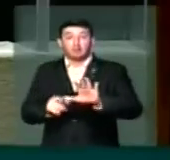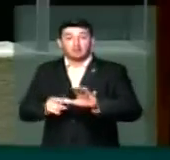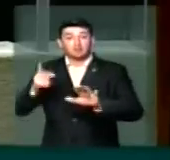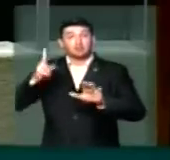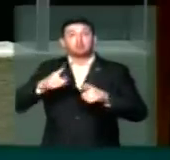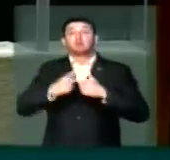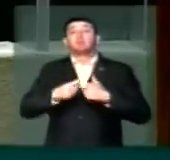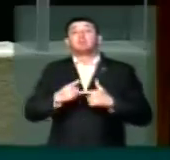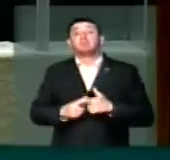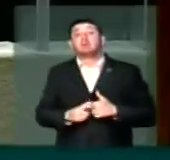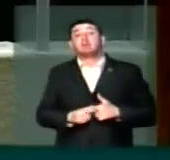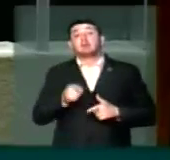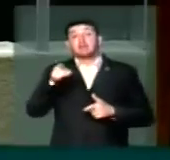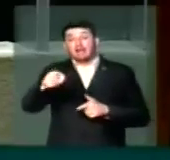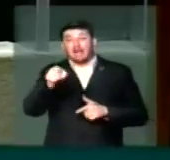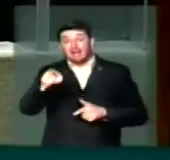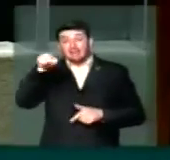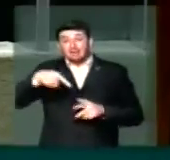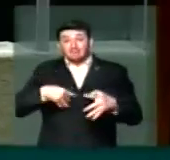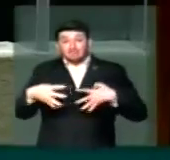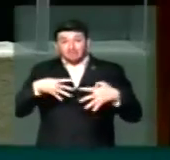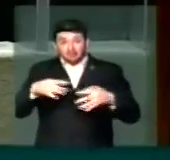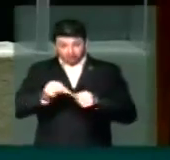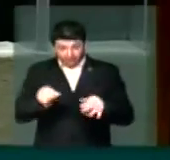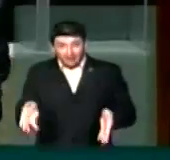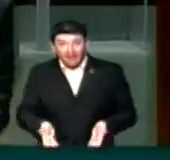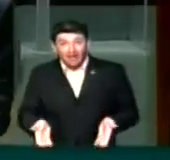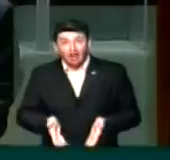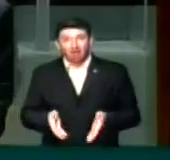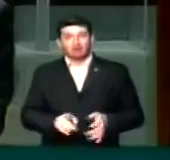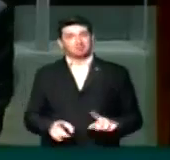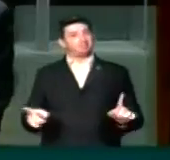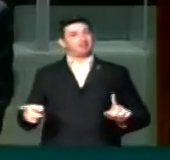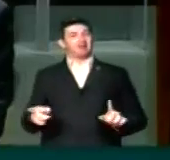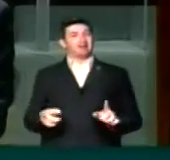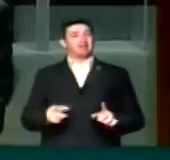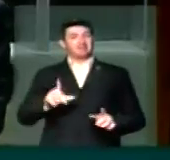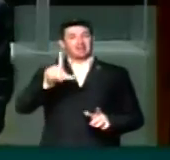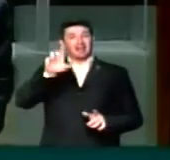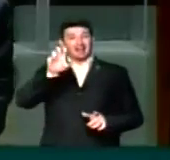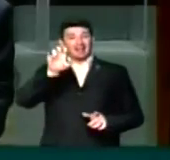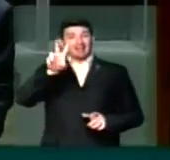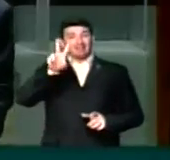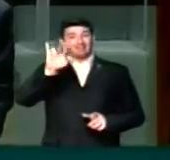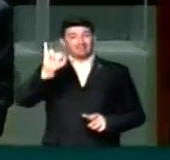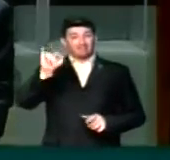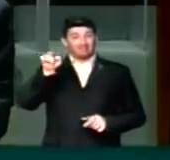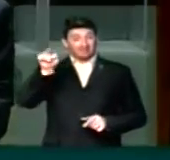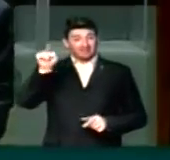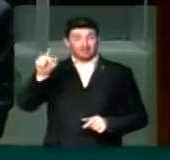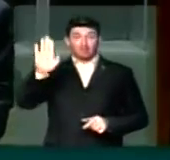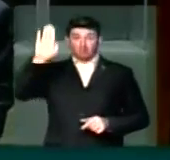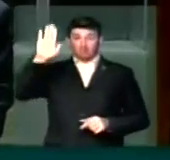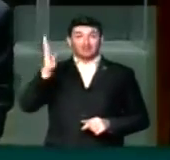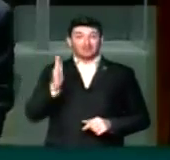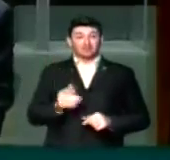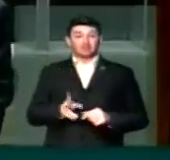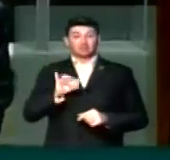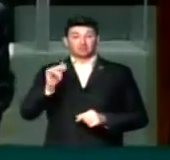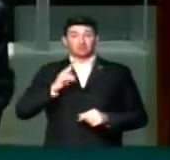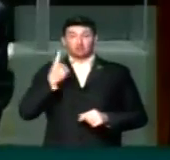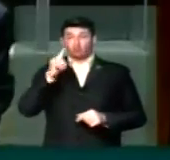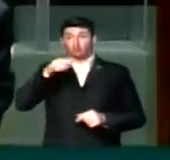continua, porque essa é uma flexibilização feita agora, mas o Joaquim Levy já prometeu que vai